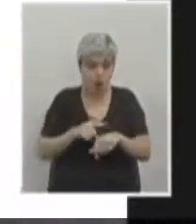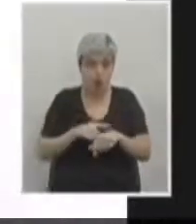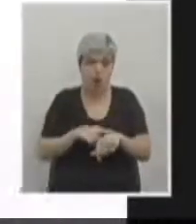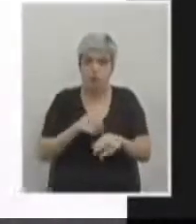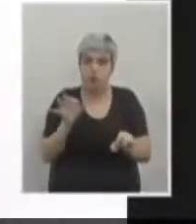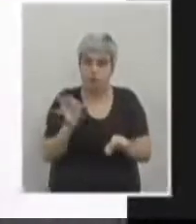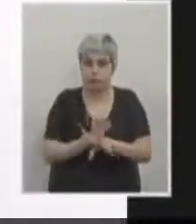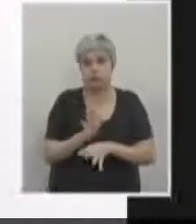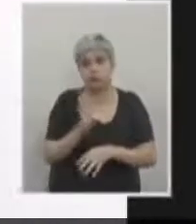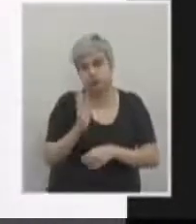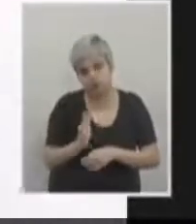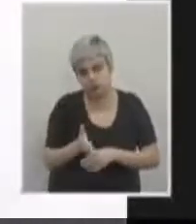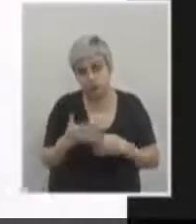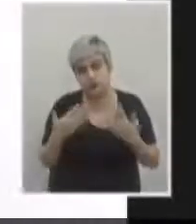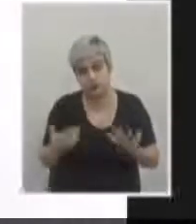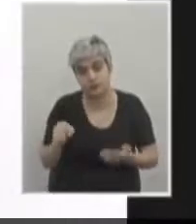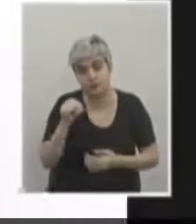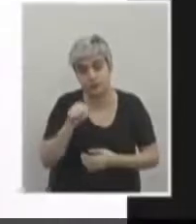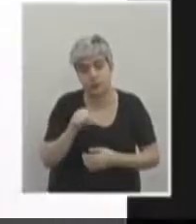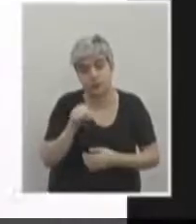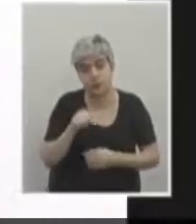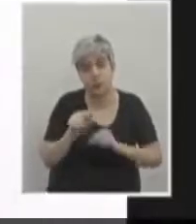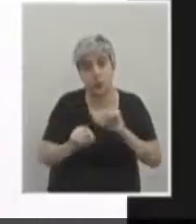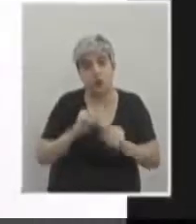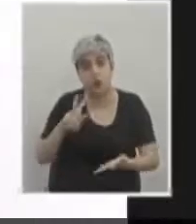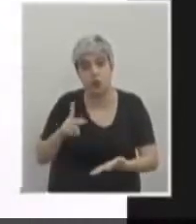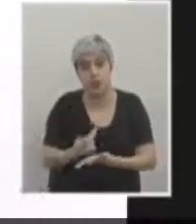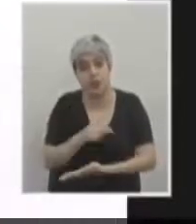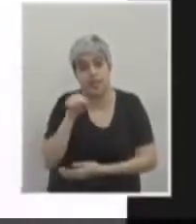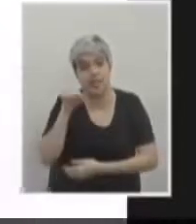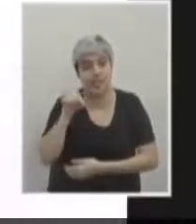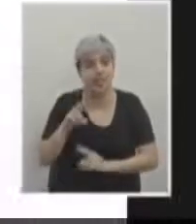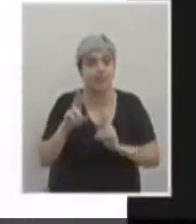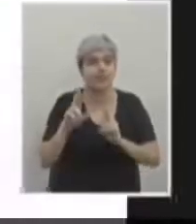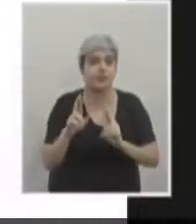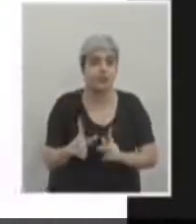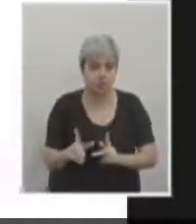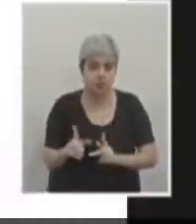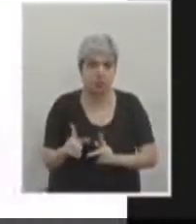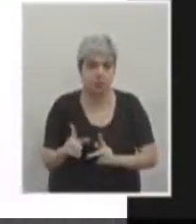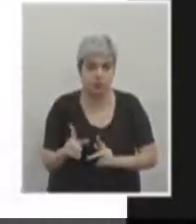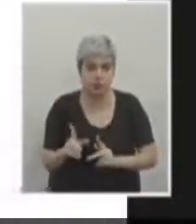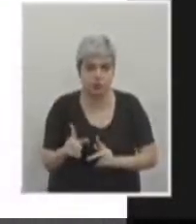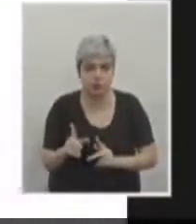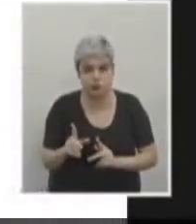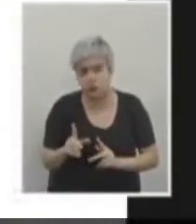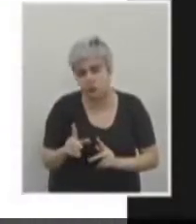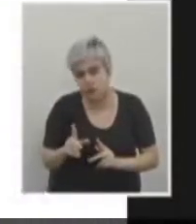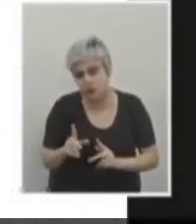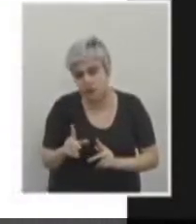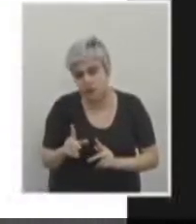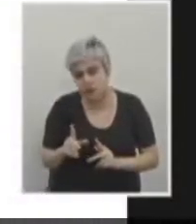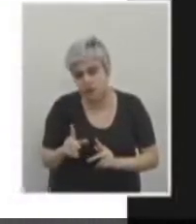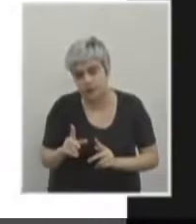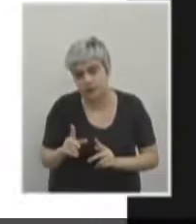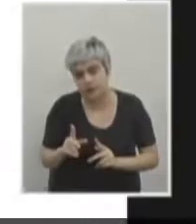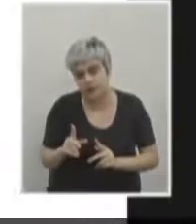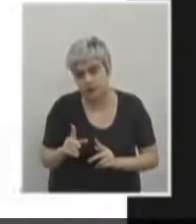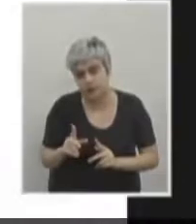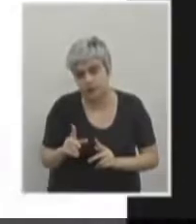a denominação que dava para essa situação dele era dobra de turno, realmente não existe por causa de uma